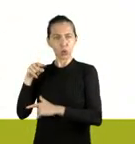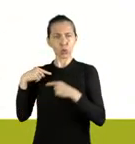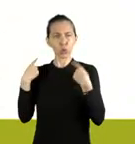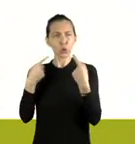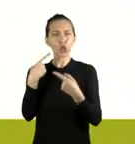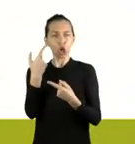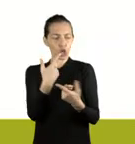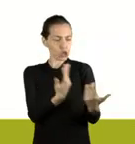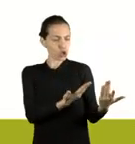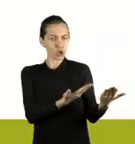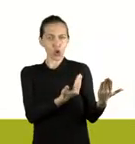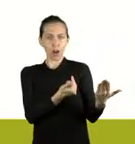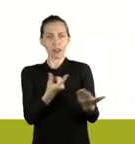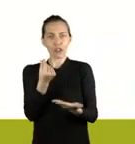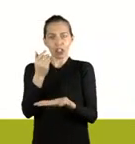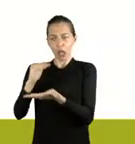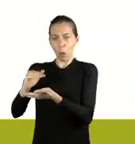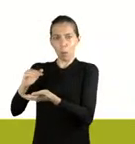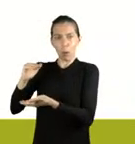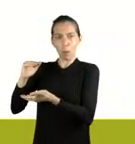acumulando patrimônio.